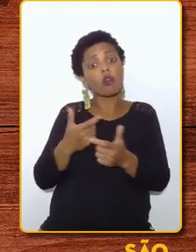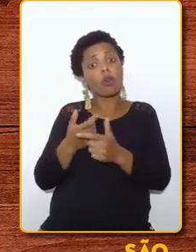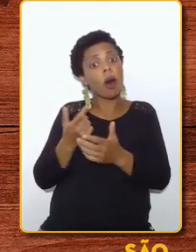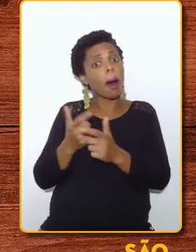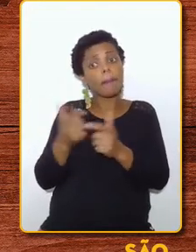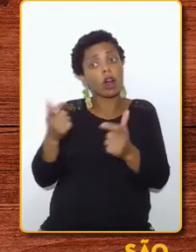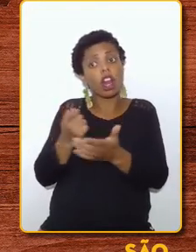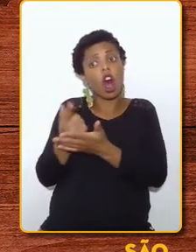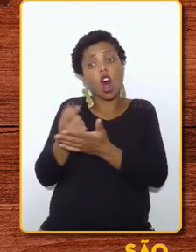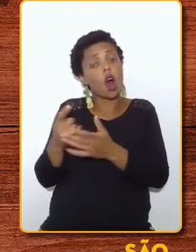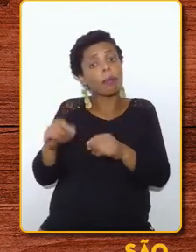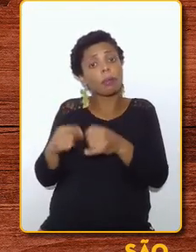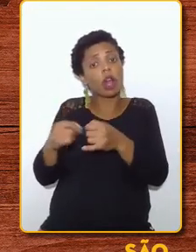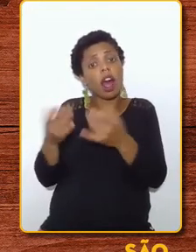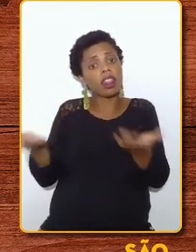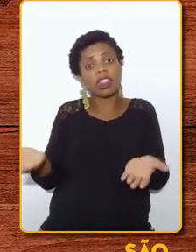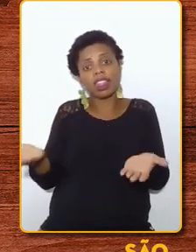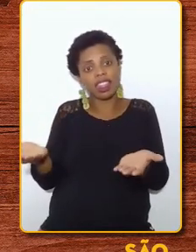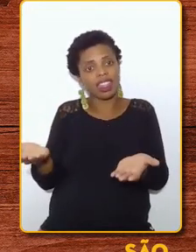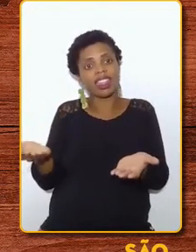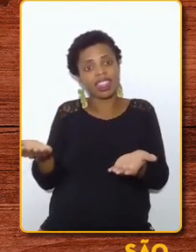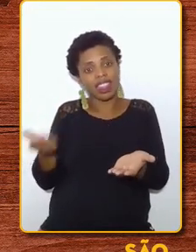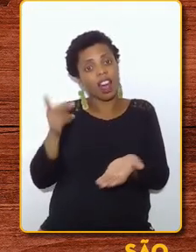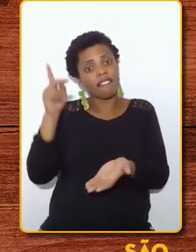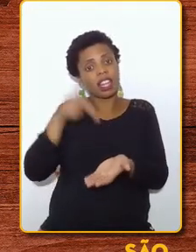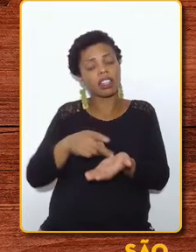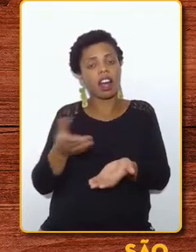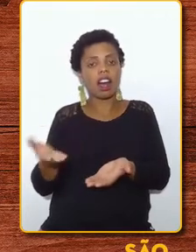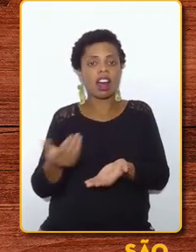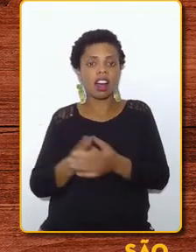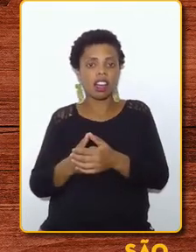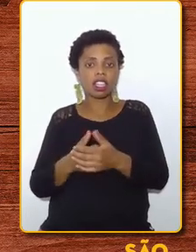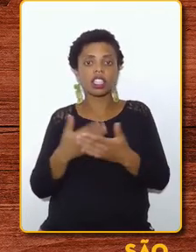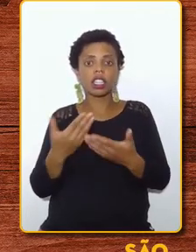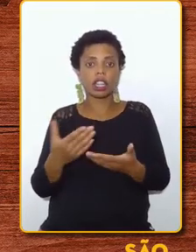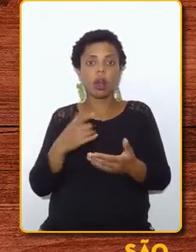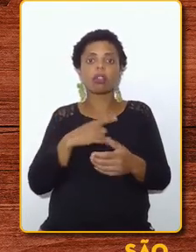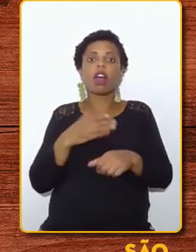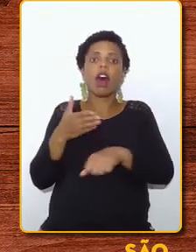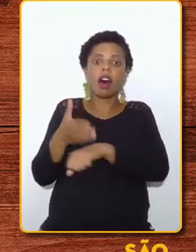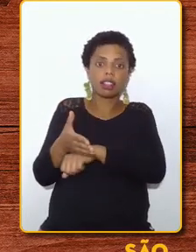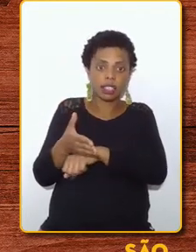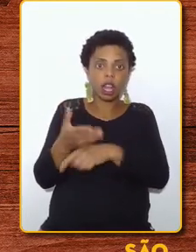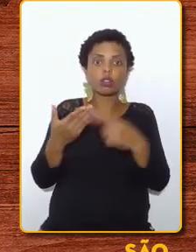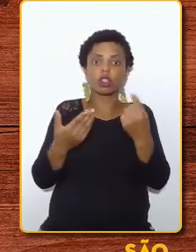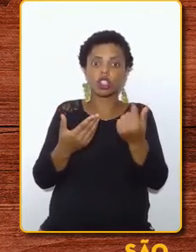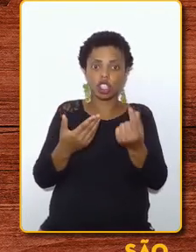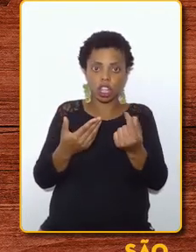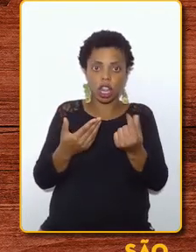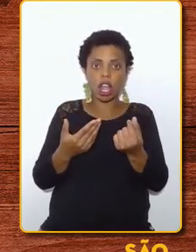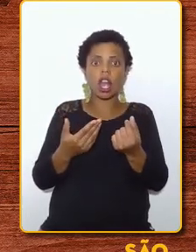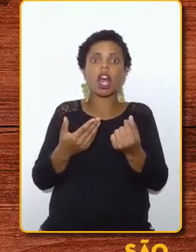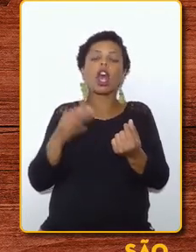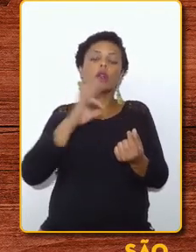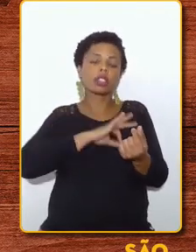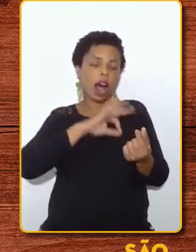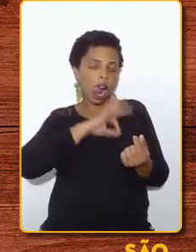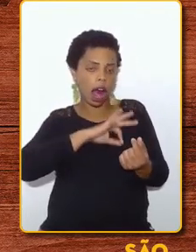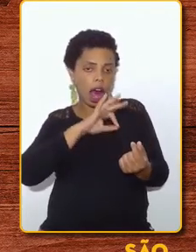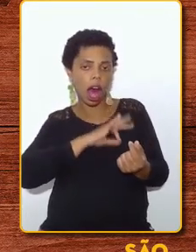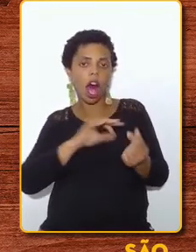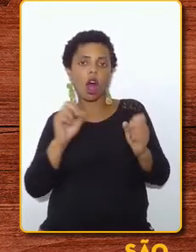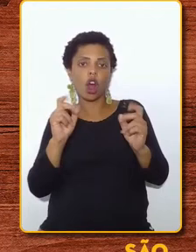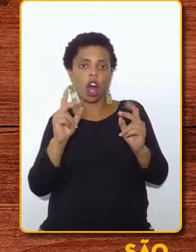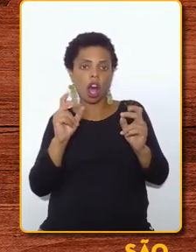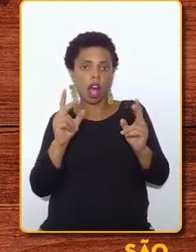que é a grande verdade, né? Então, acesso ao dinheiro, né? Salário, renda qualificada,